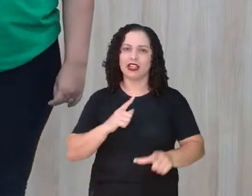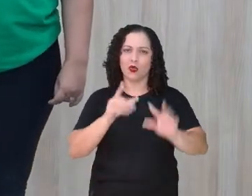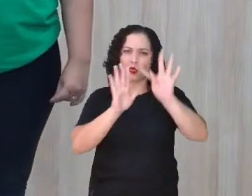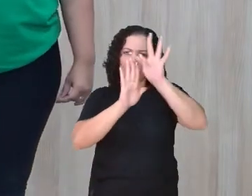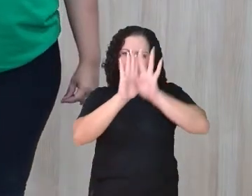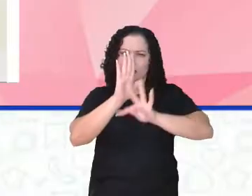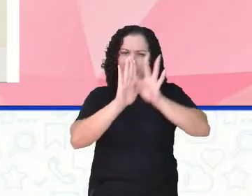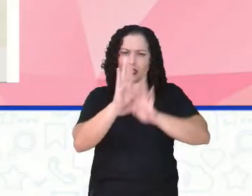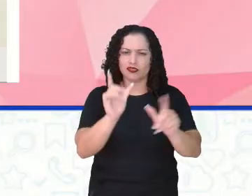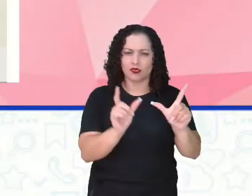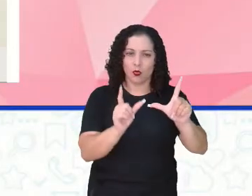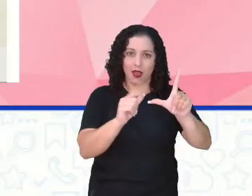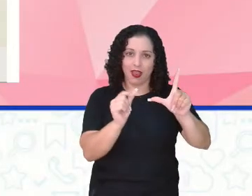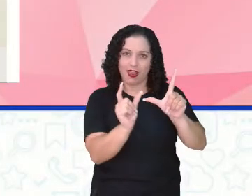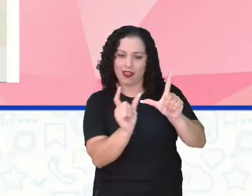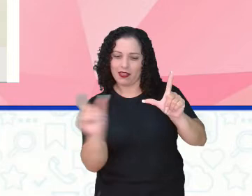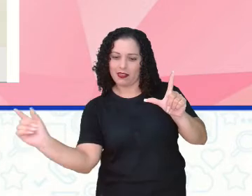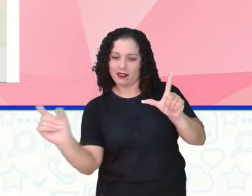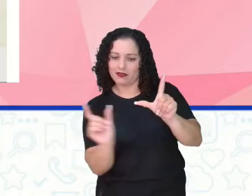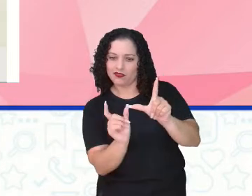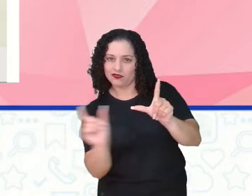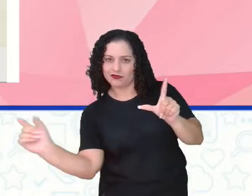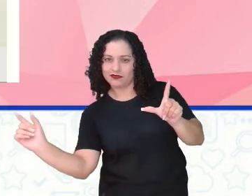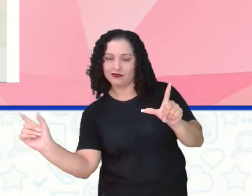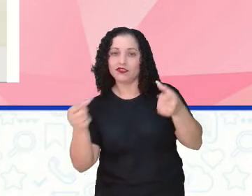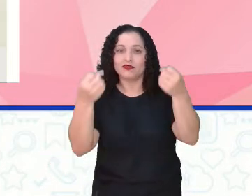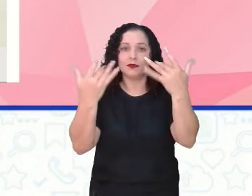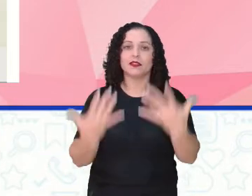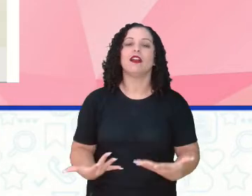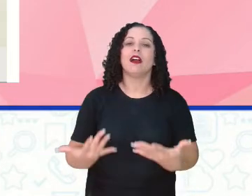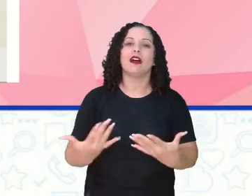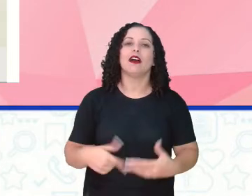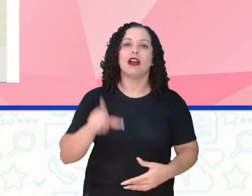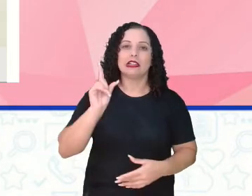aí, bem embaixo da foto, que é: com a